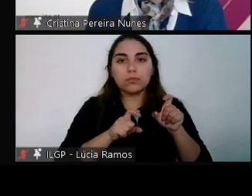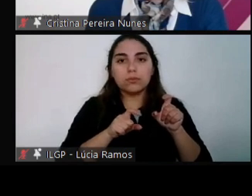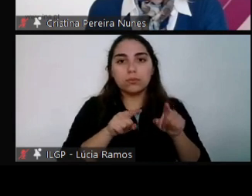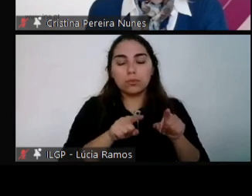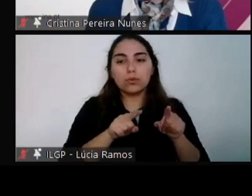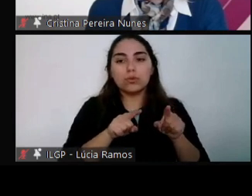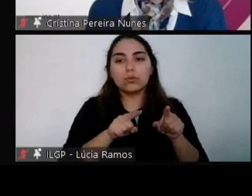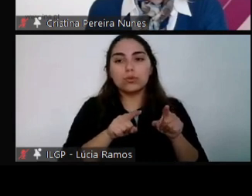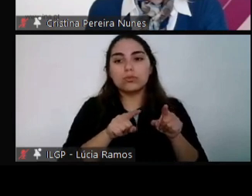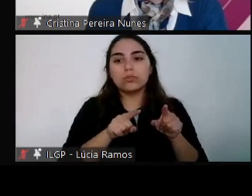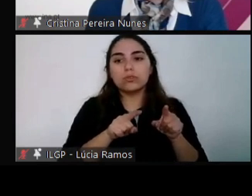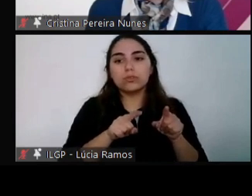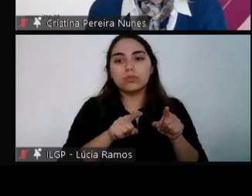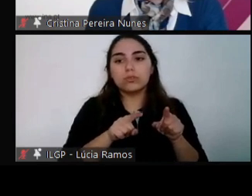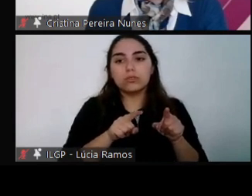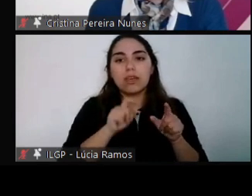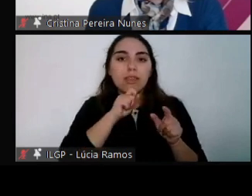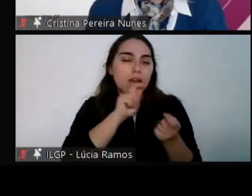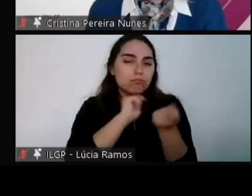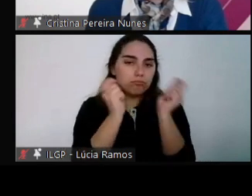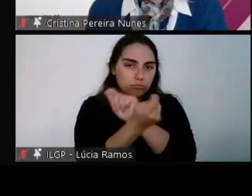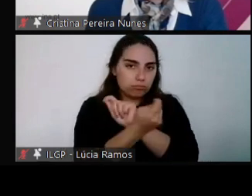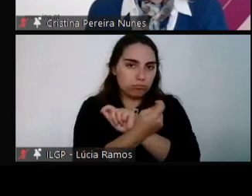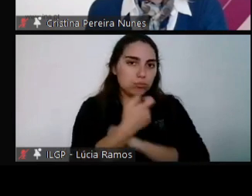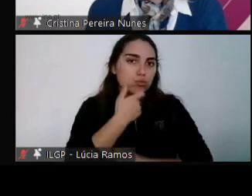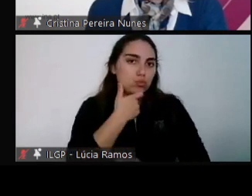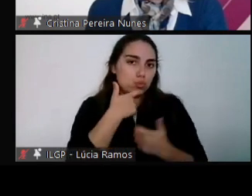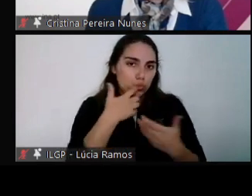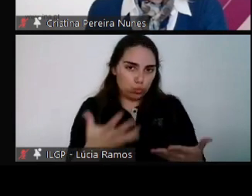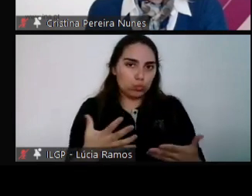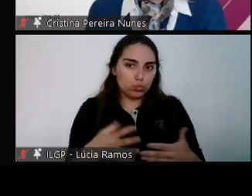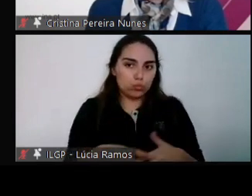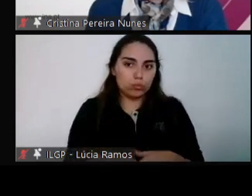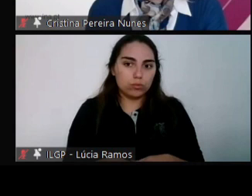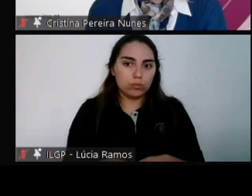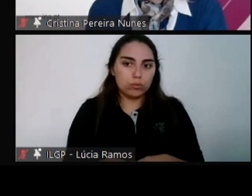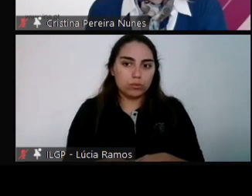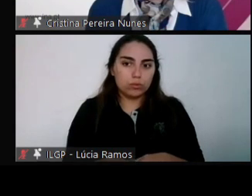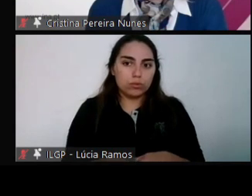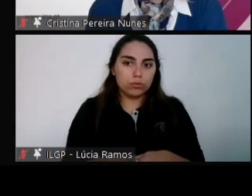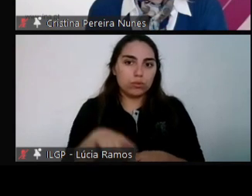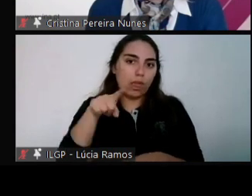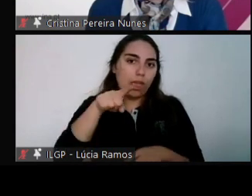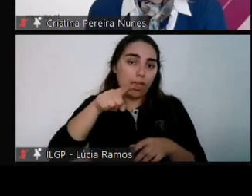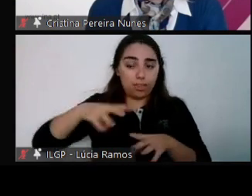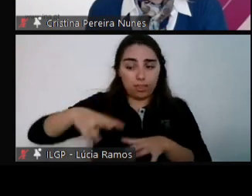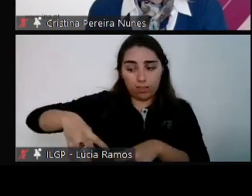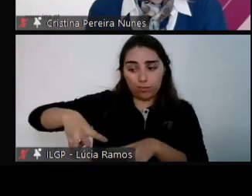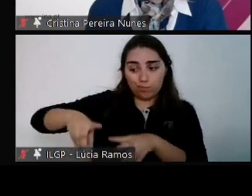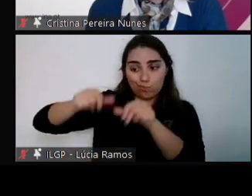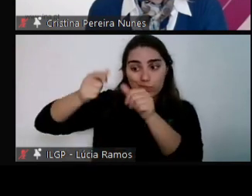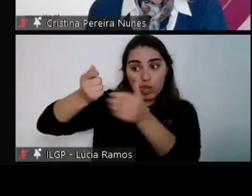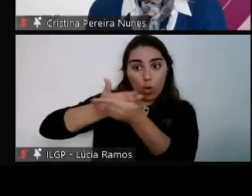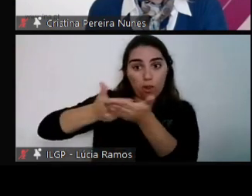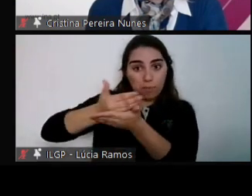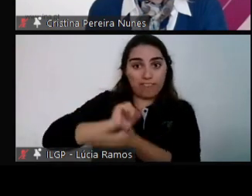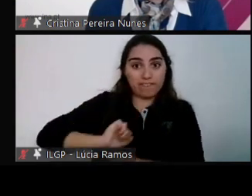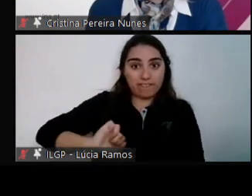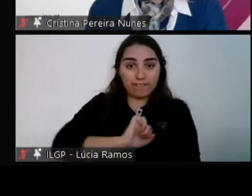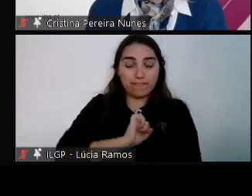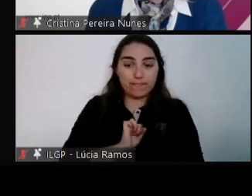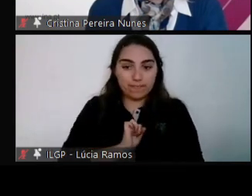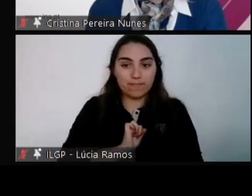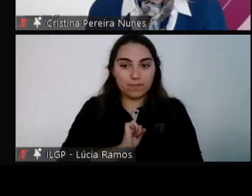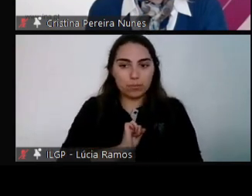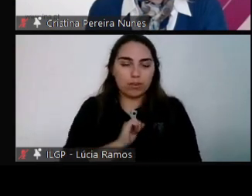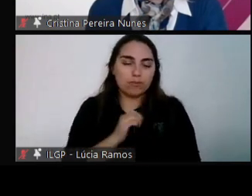e consegue converter isso tudo num indicador que é a taxa de crescimento da nossa economia. E é fantástico